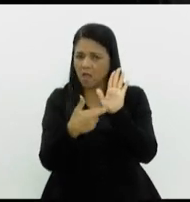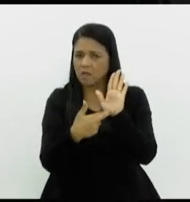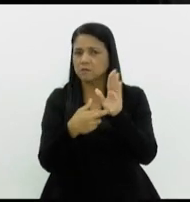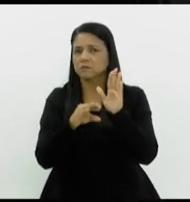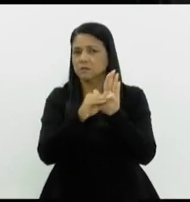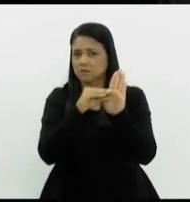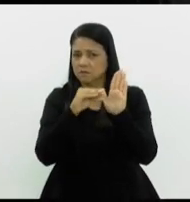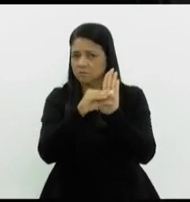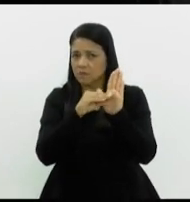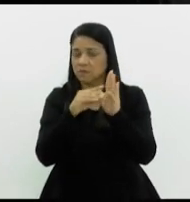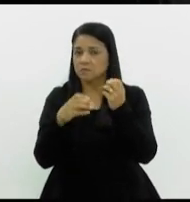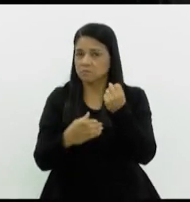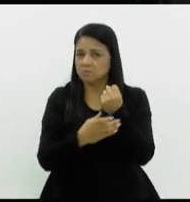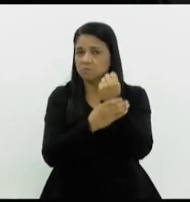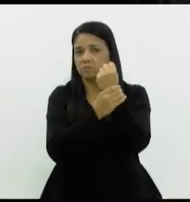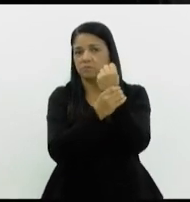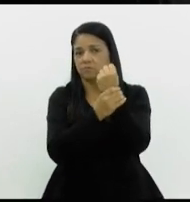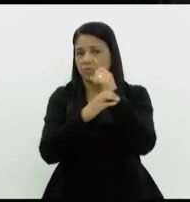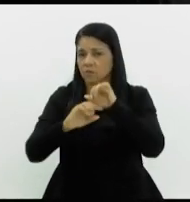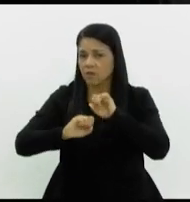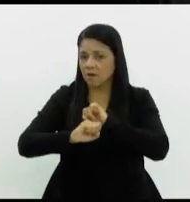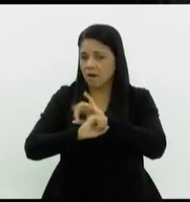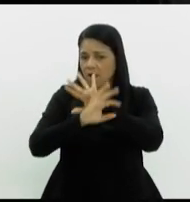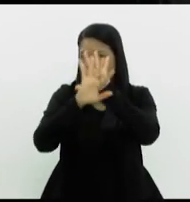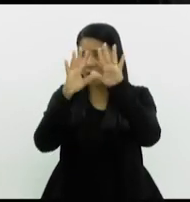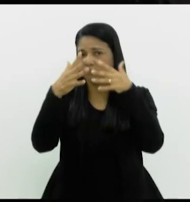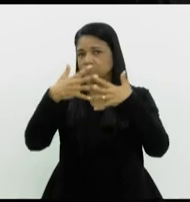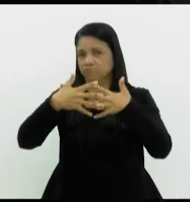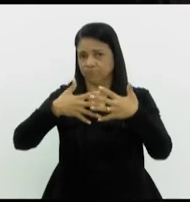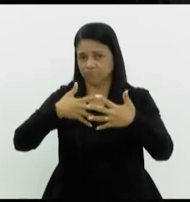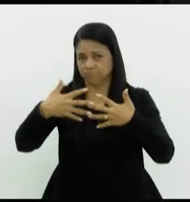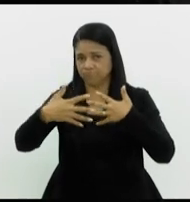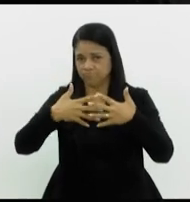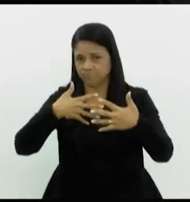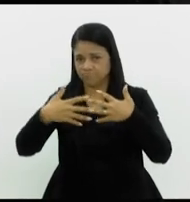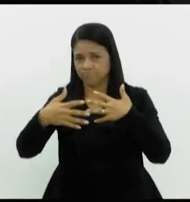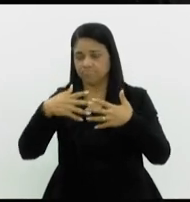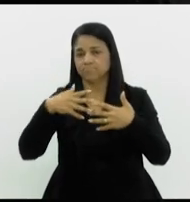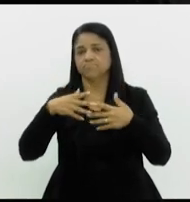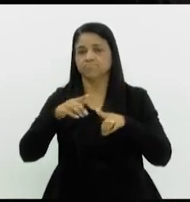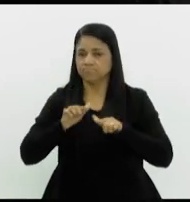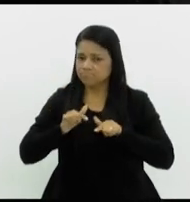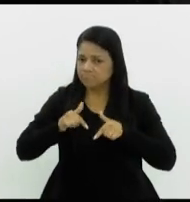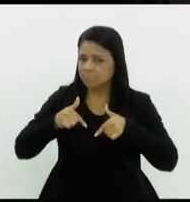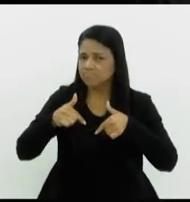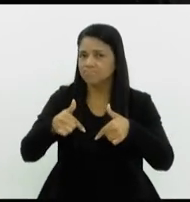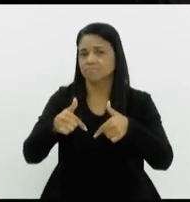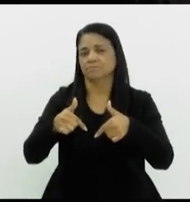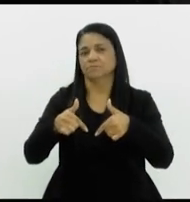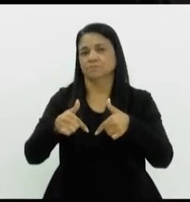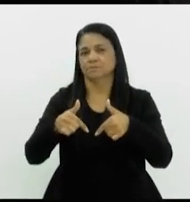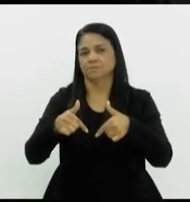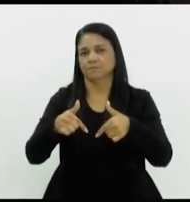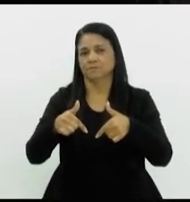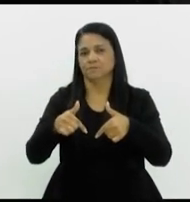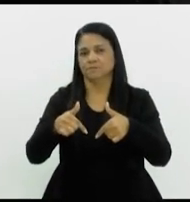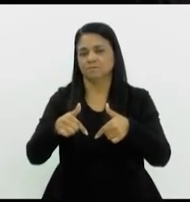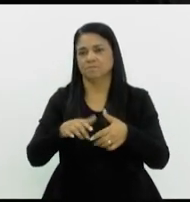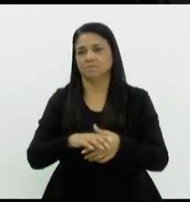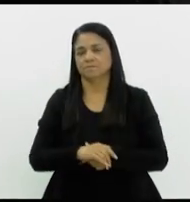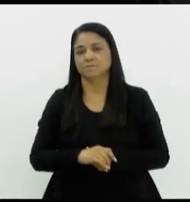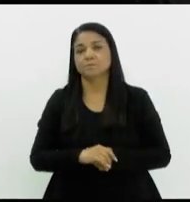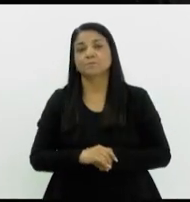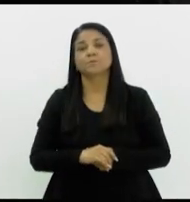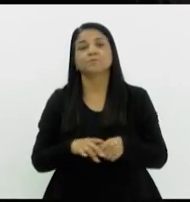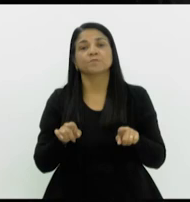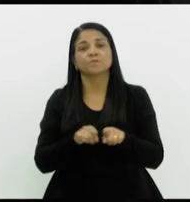emendas, garantindo maior clareza, transparência e eficácia na sua execução.